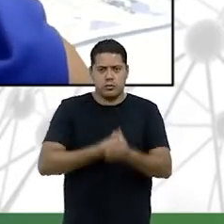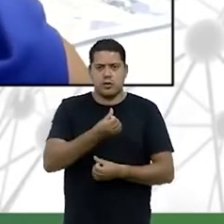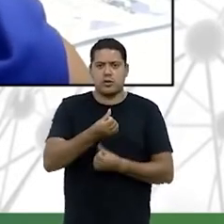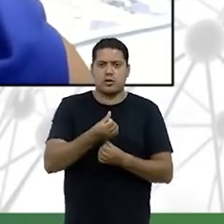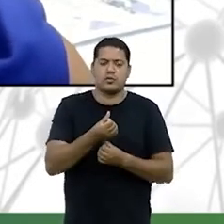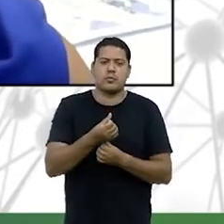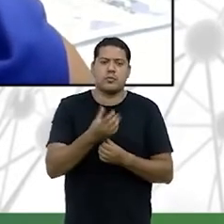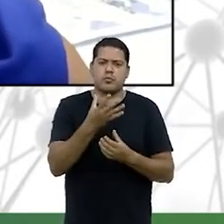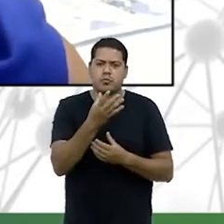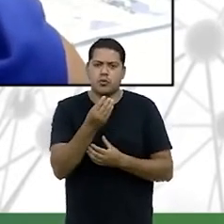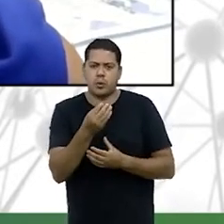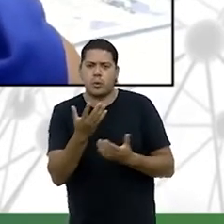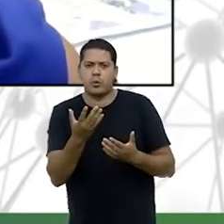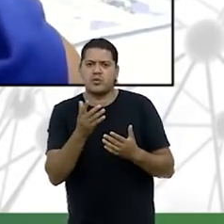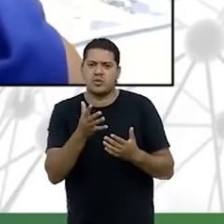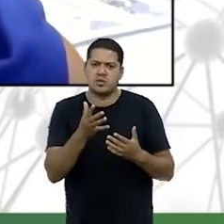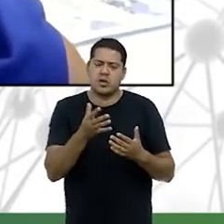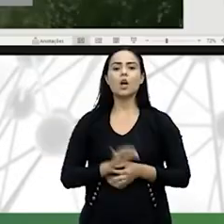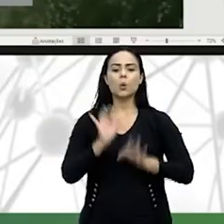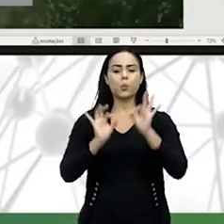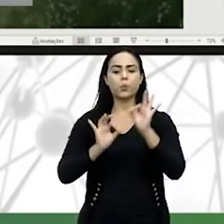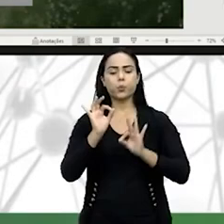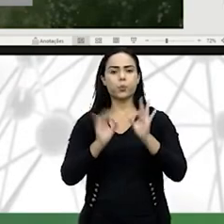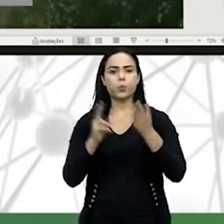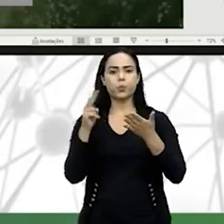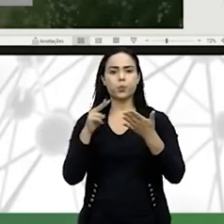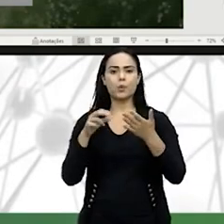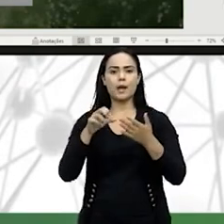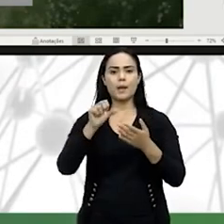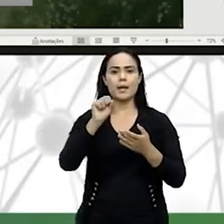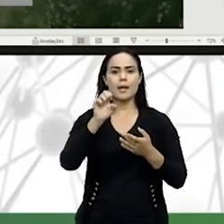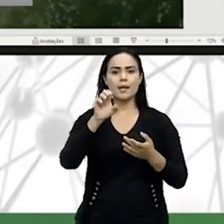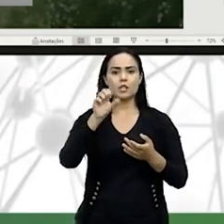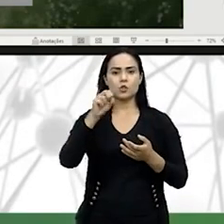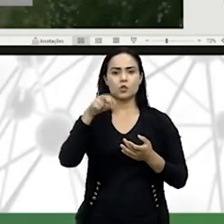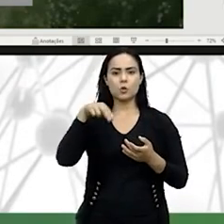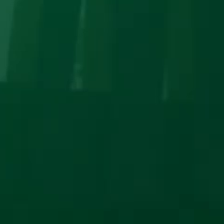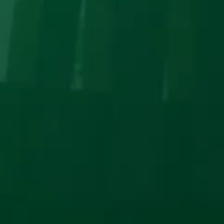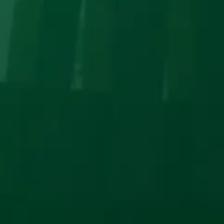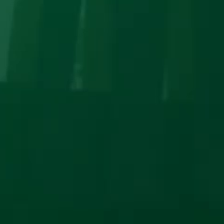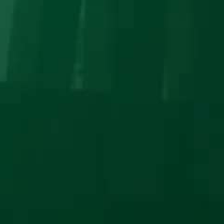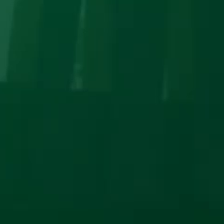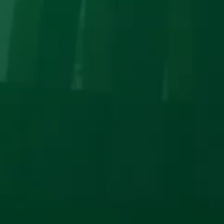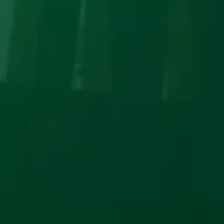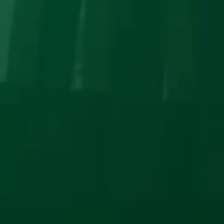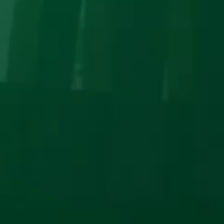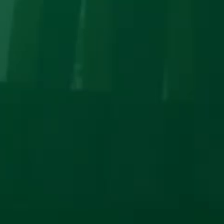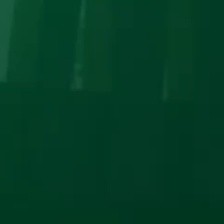precedentes, demandas de massa e estruturação dos centros de inteligência locais.